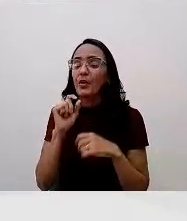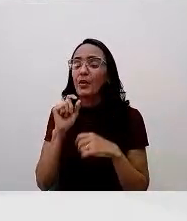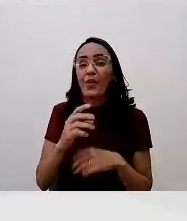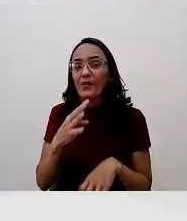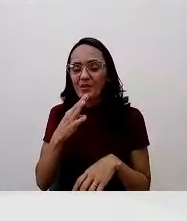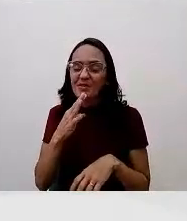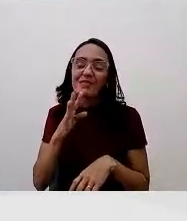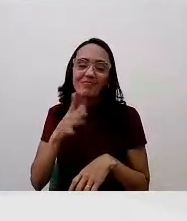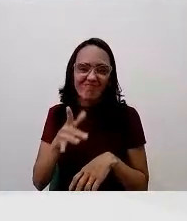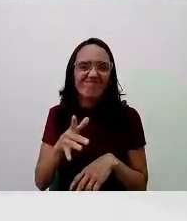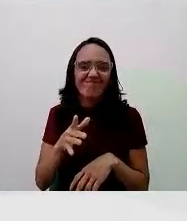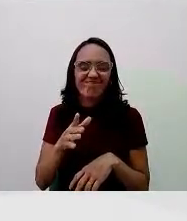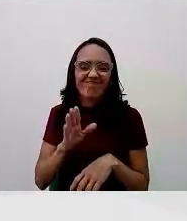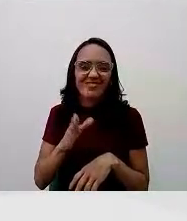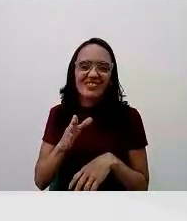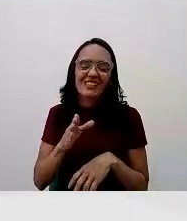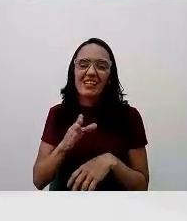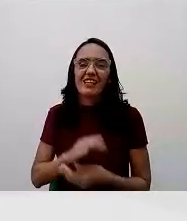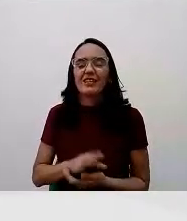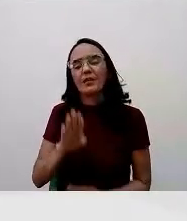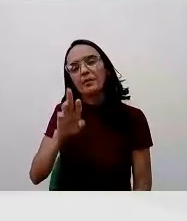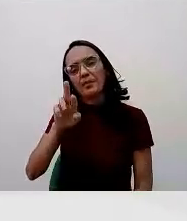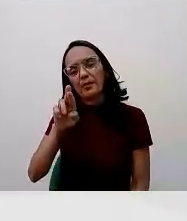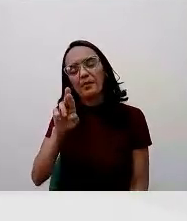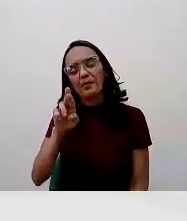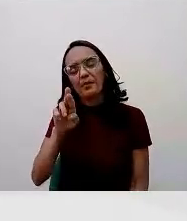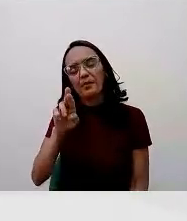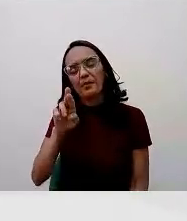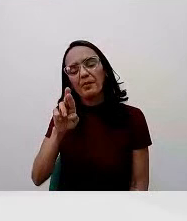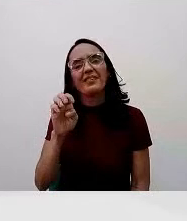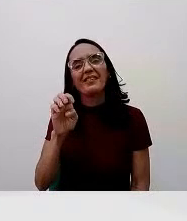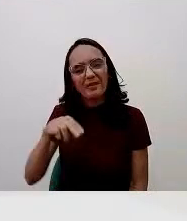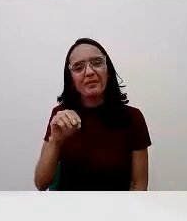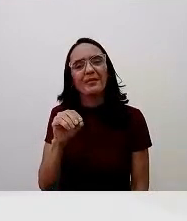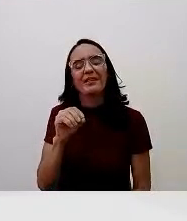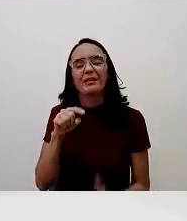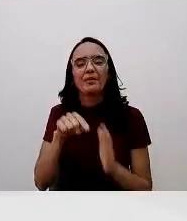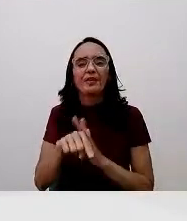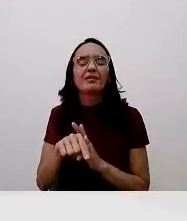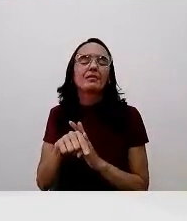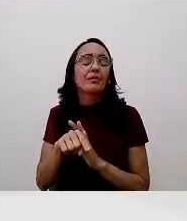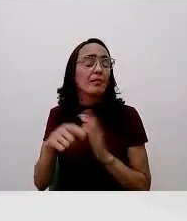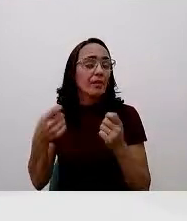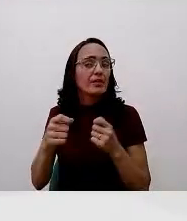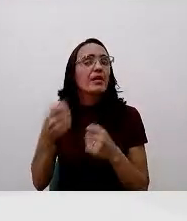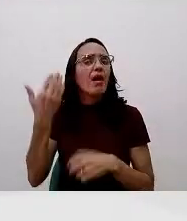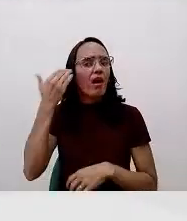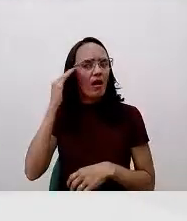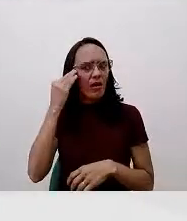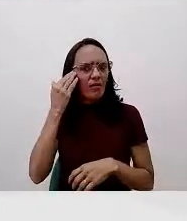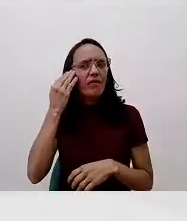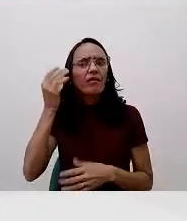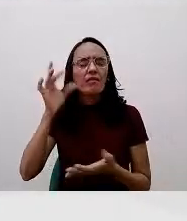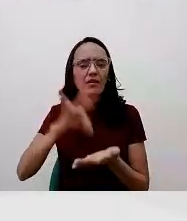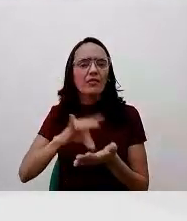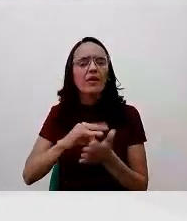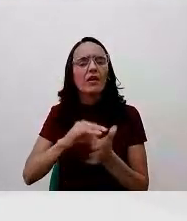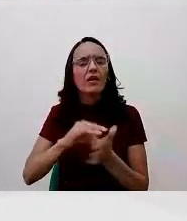confirmou, né? Você tem que saber o que está fazendo, não é só pegar o código e rodar, tem que saber o que o código faz. Então, tem